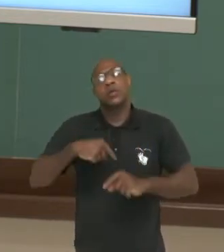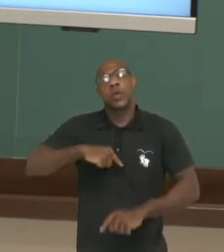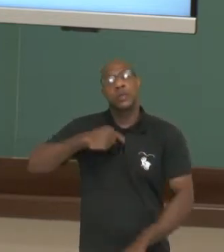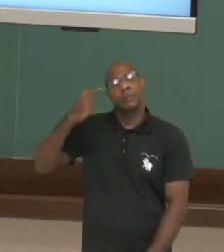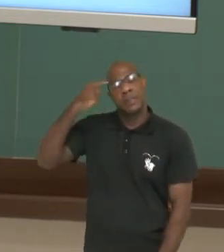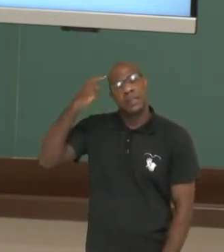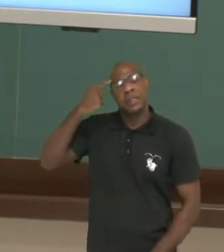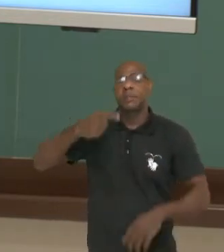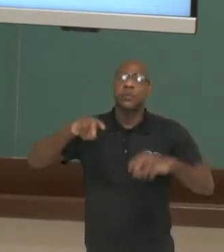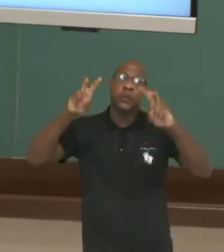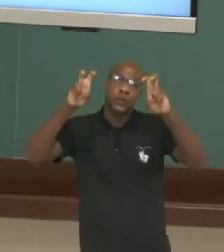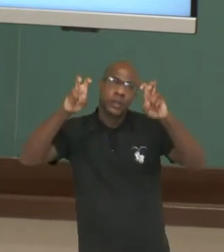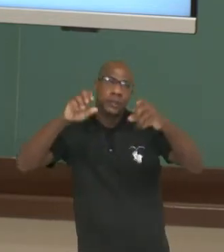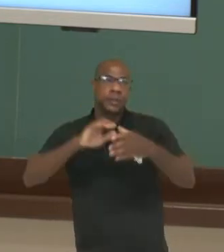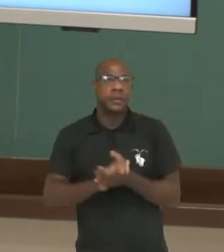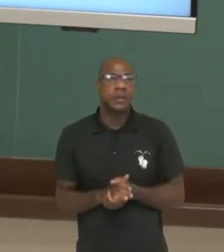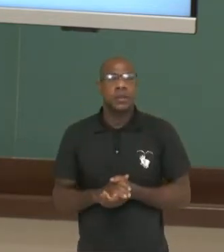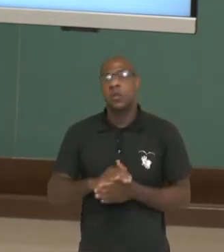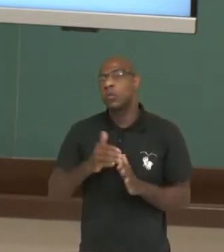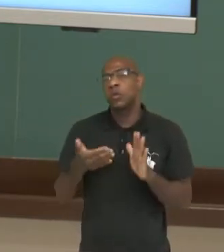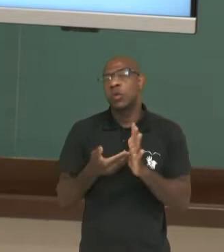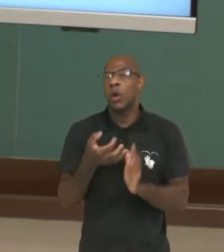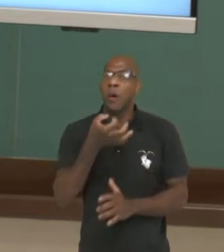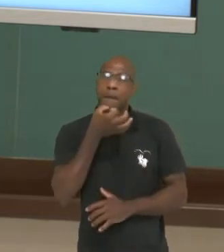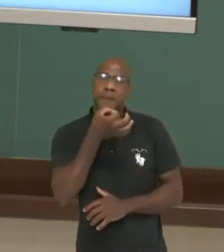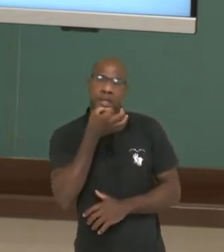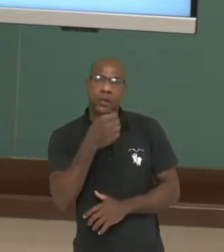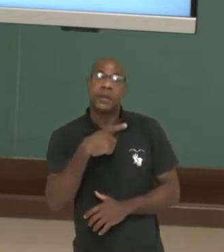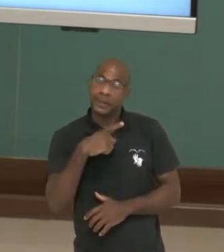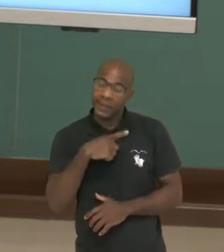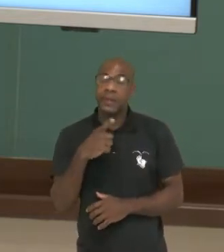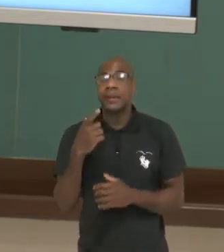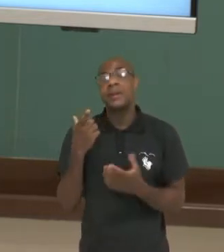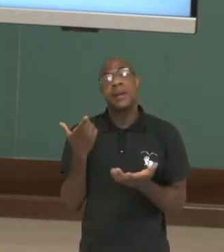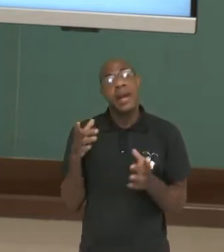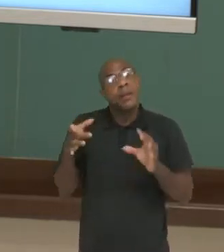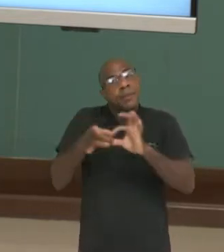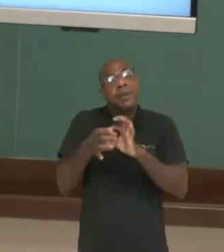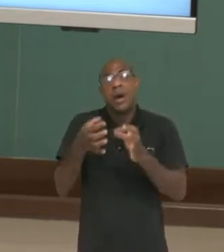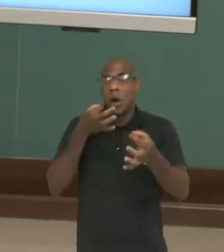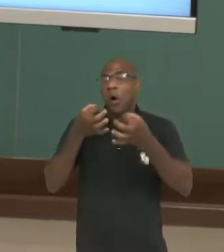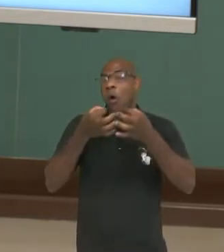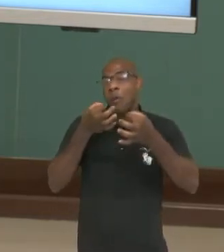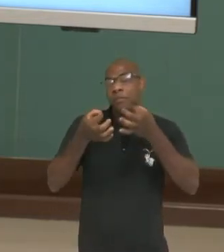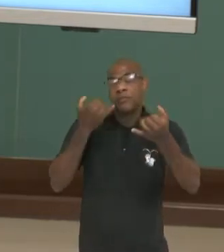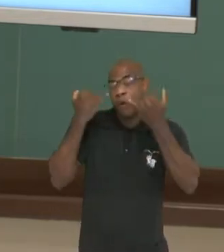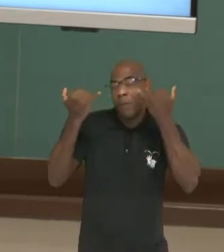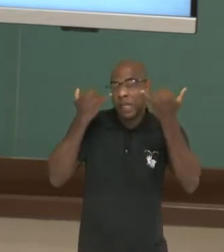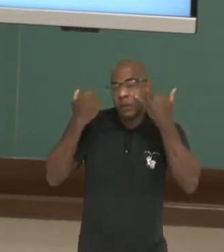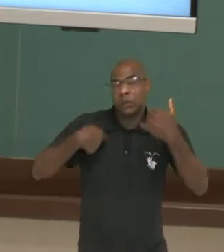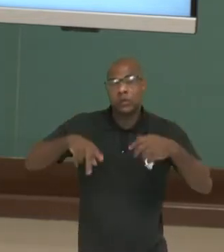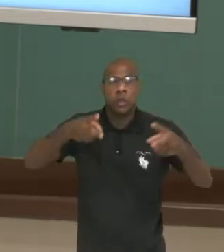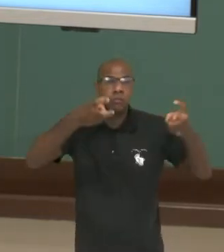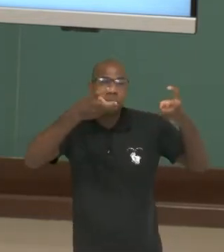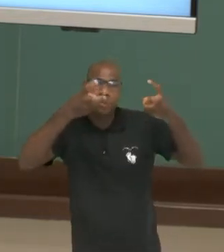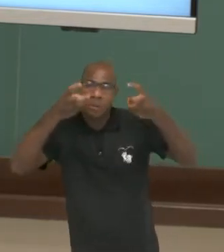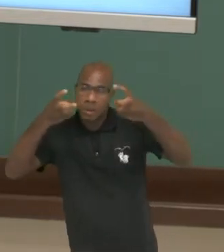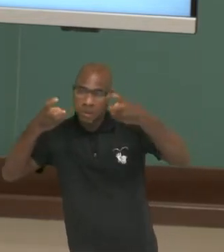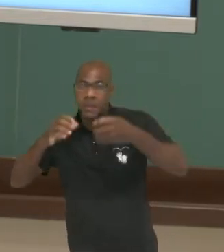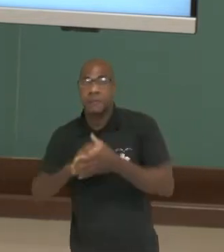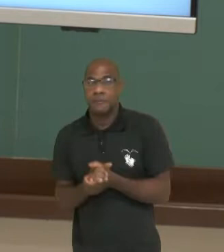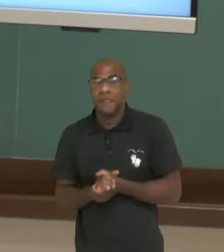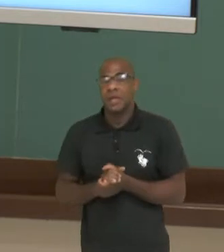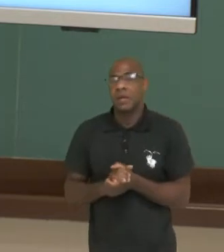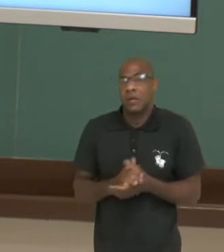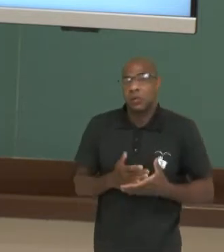determinado assunto. Toda opinião tem a ver com as informações que possuímos, obviamente, né? Então, o nosso repertório linguístico, que